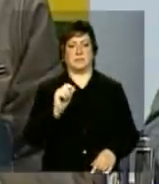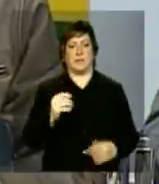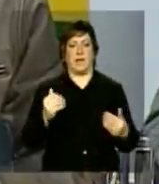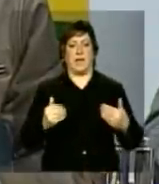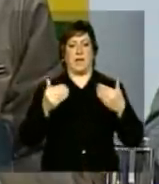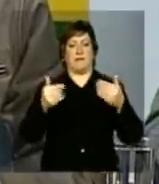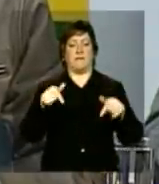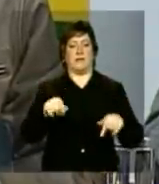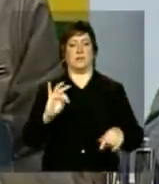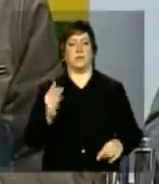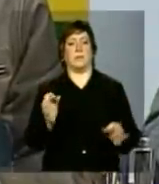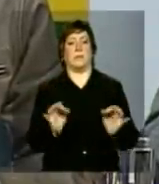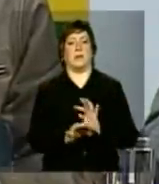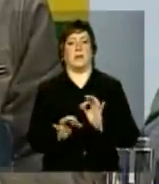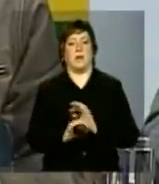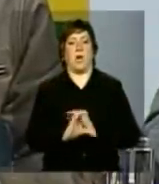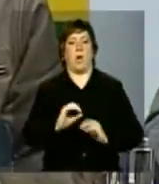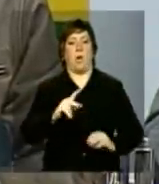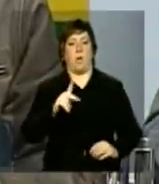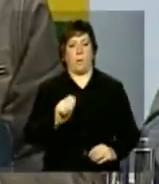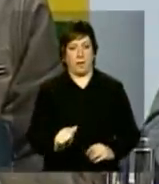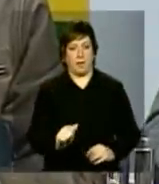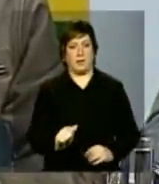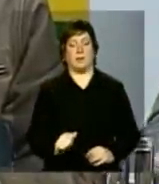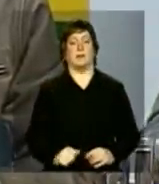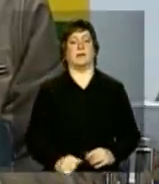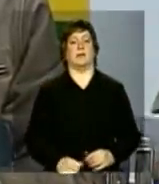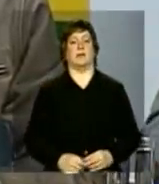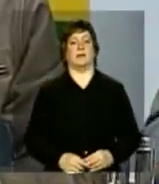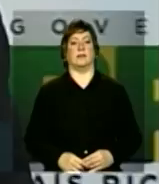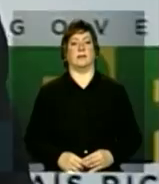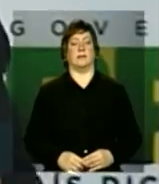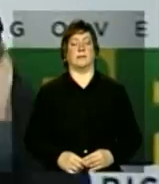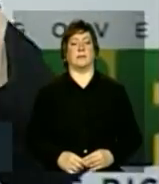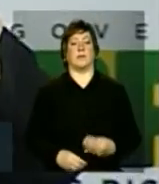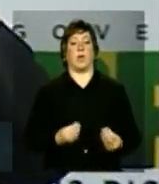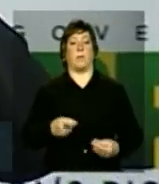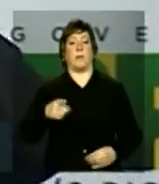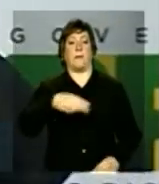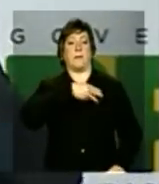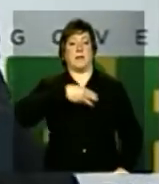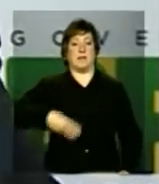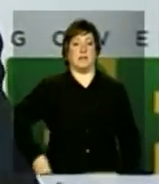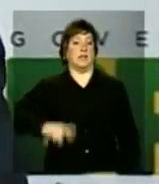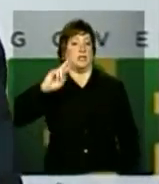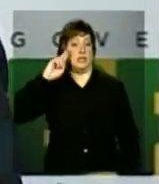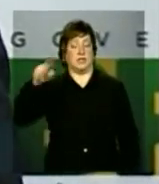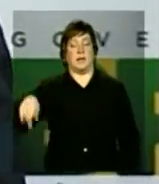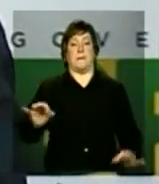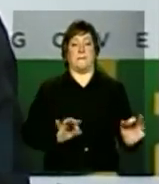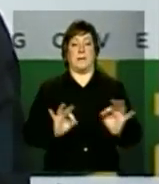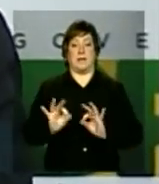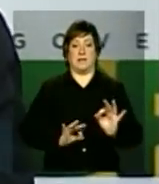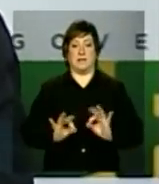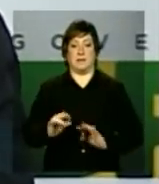frente dos preparativos da Copa como ministra chefe do